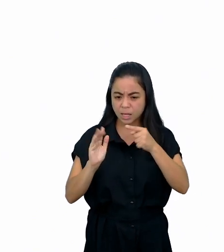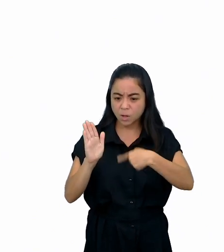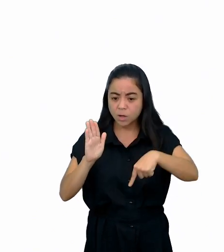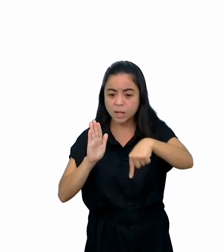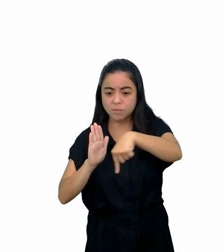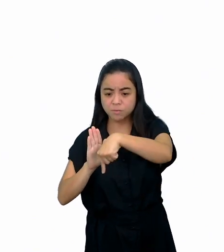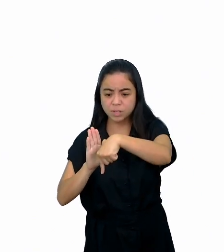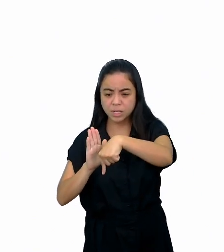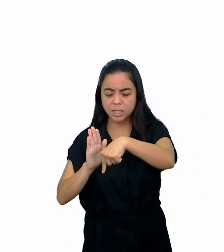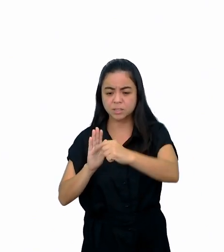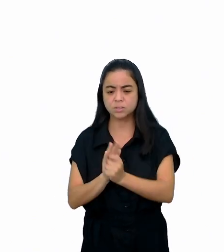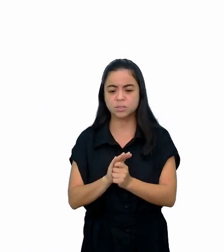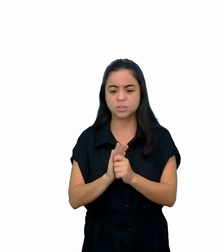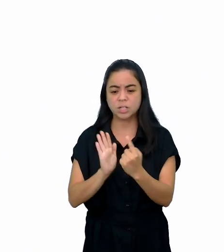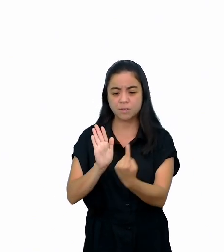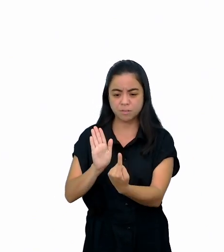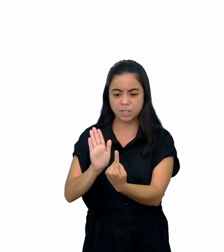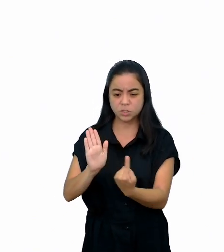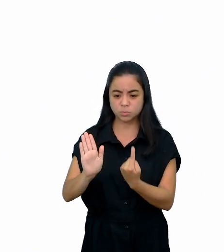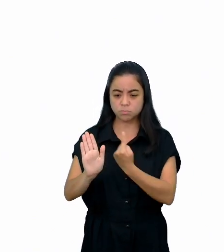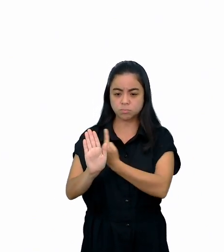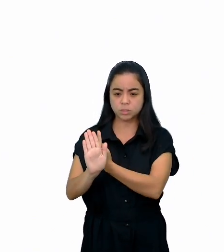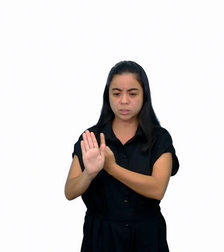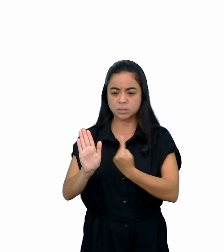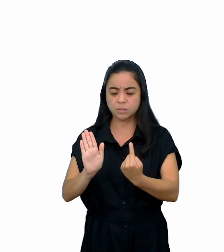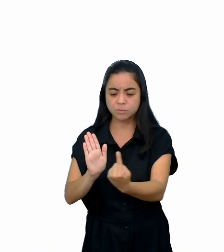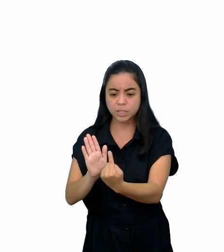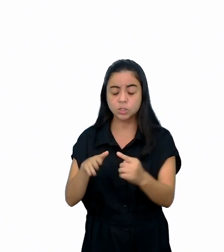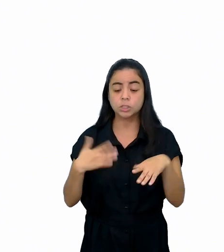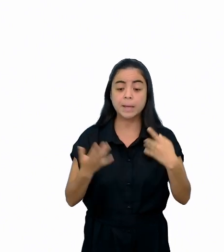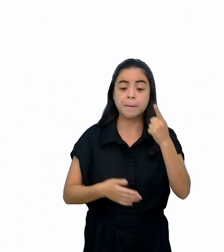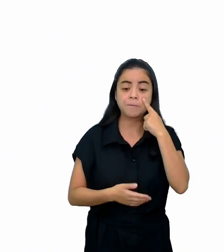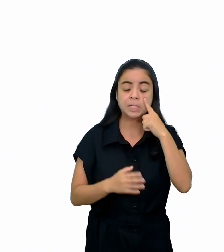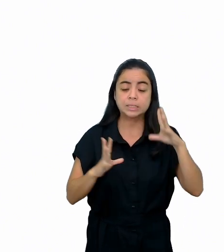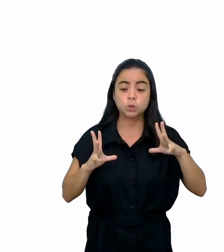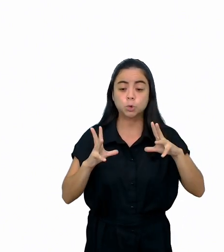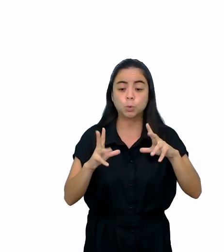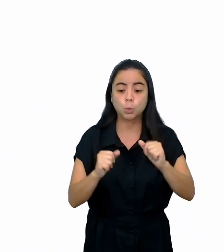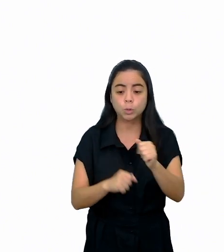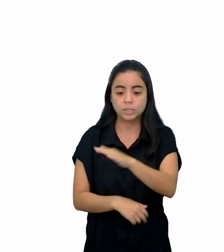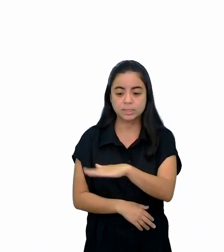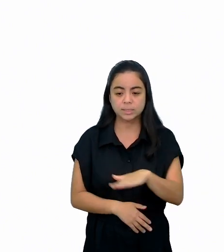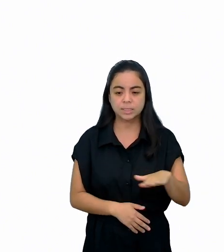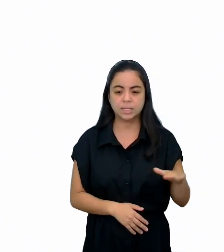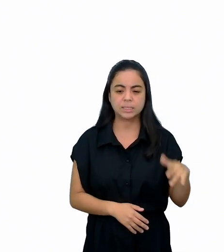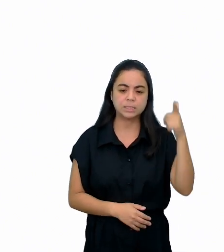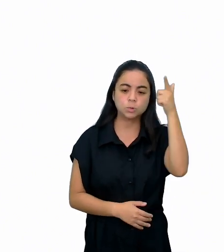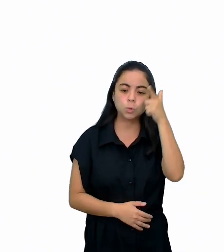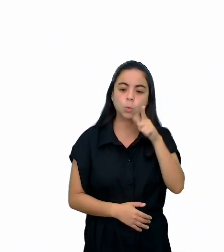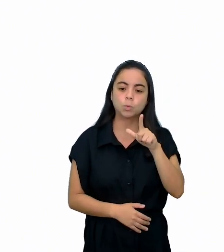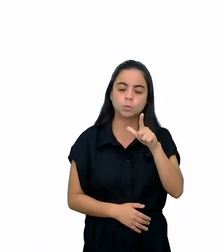frente, né? E verifiquem se todas as crianças conseguem